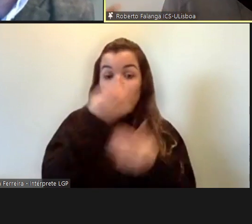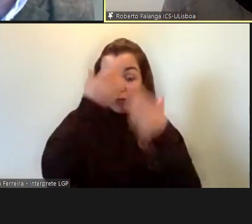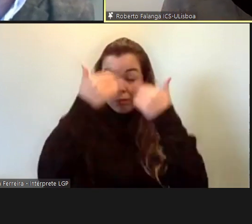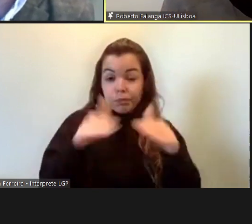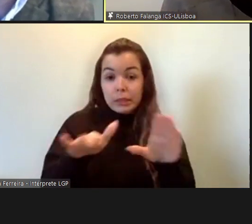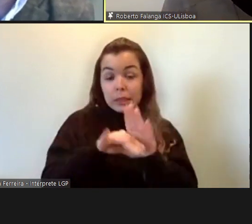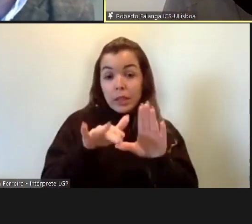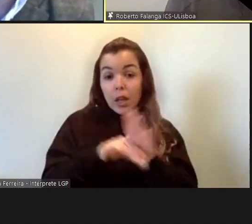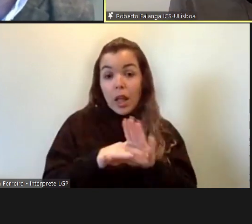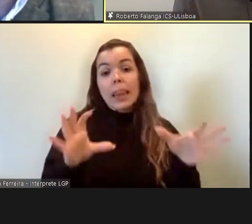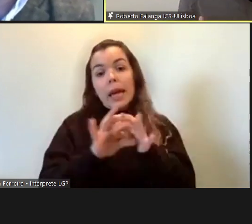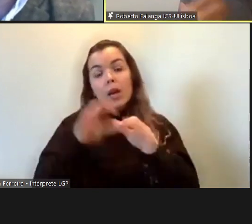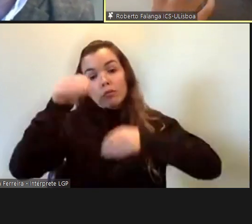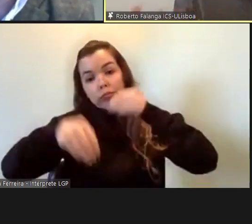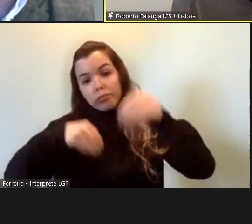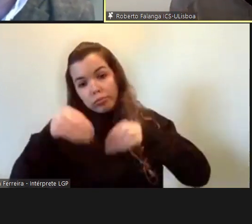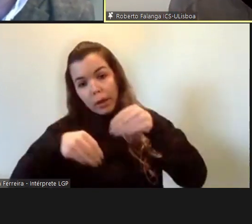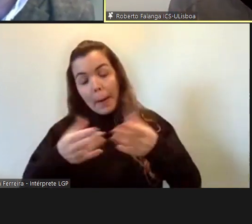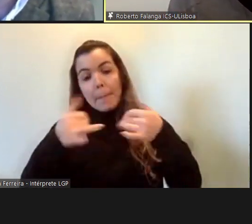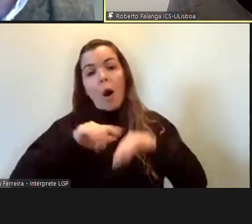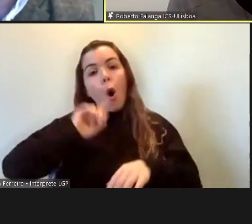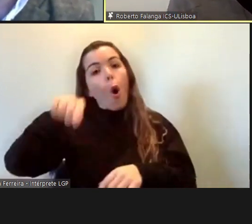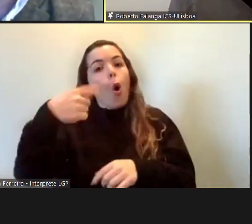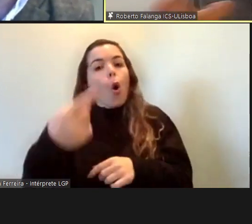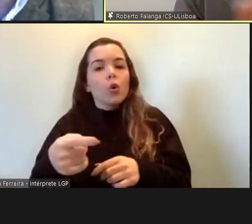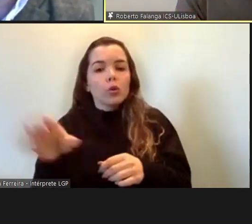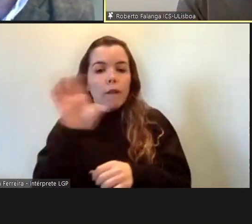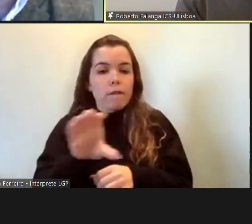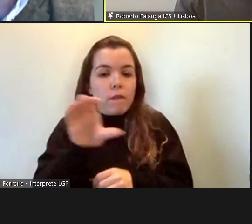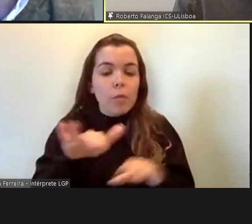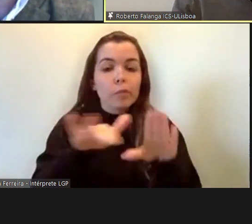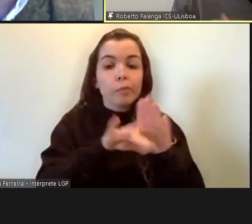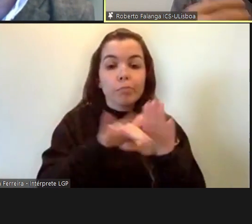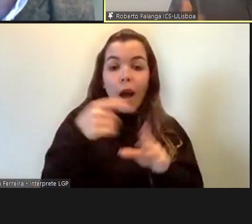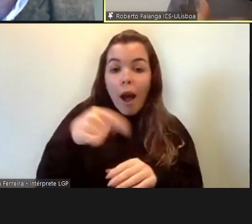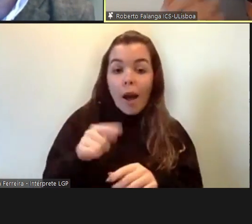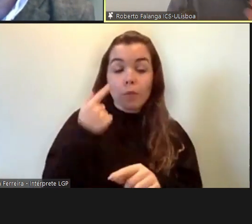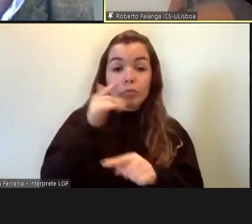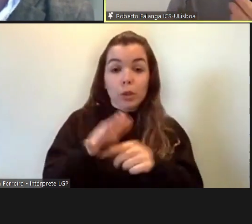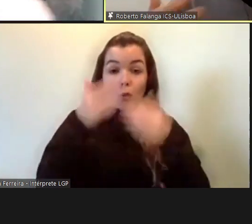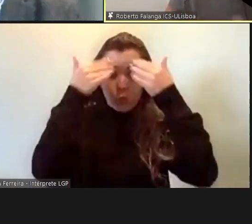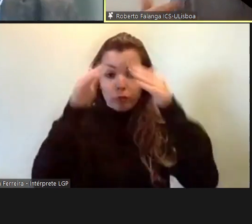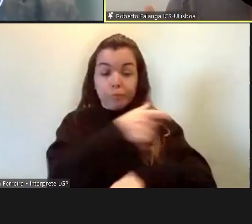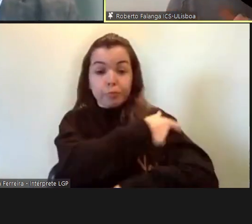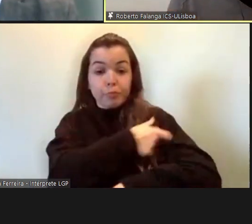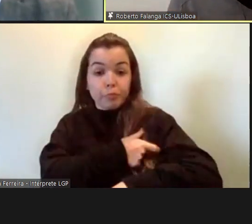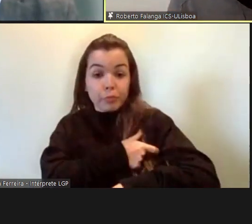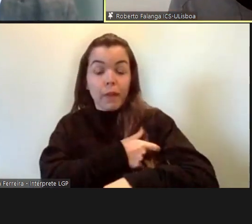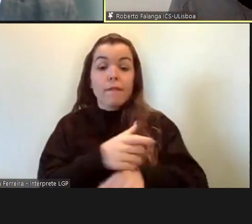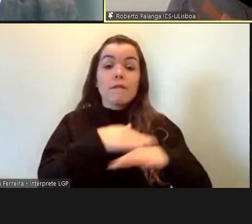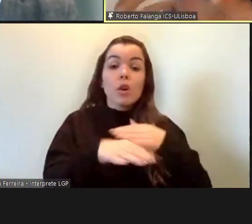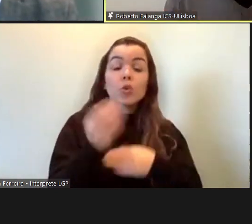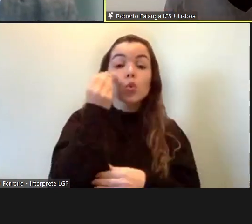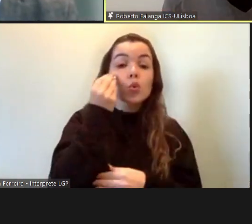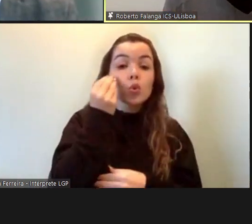participação eleitoral, mas nós temos outras formas de participação numa democracia representativa que se confaz, por exemplo,